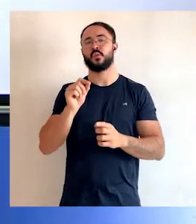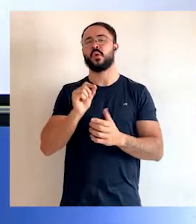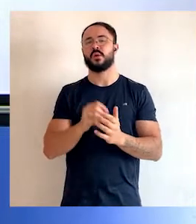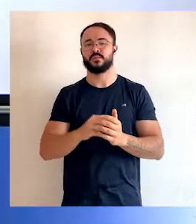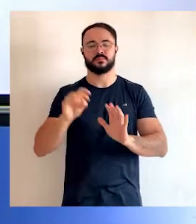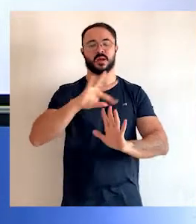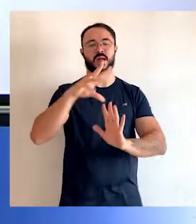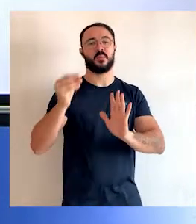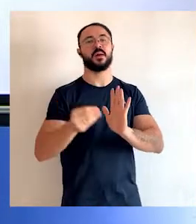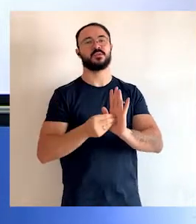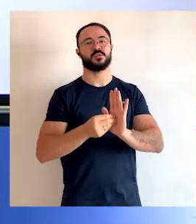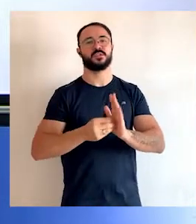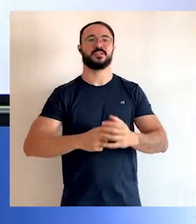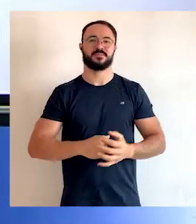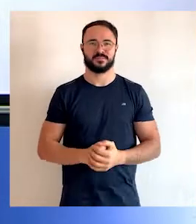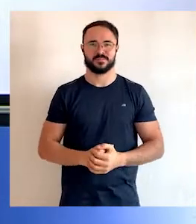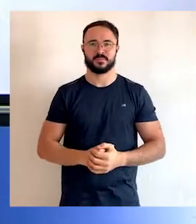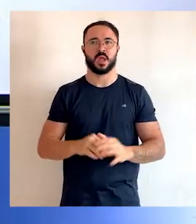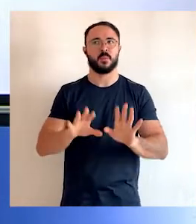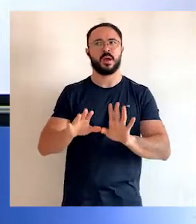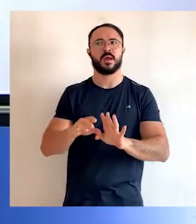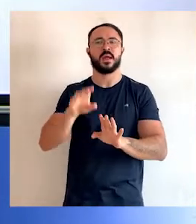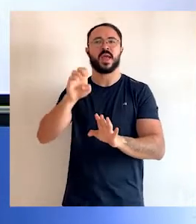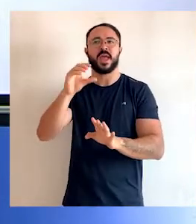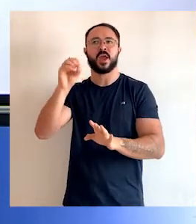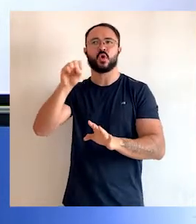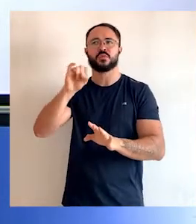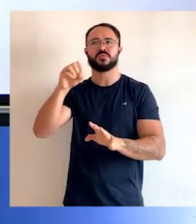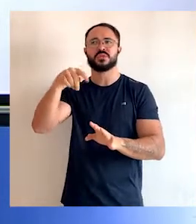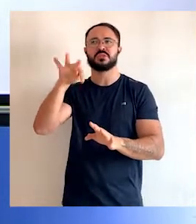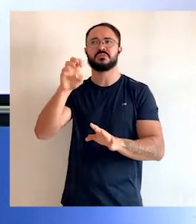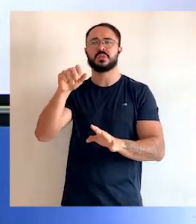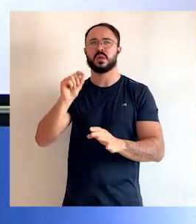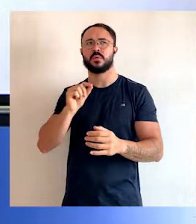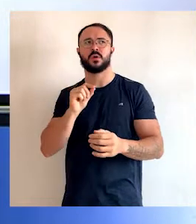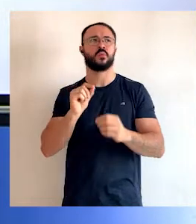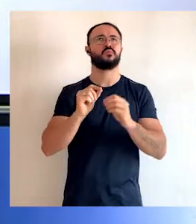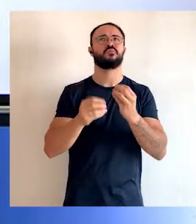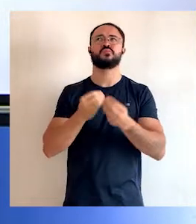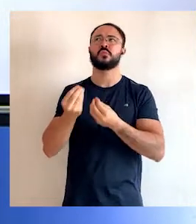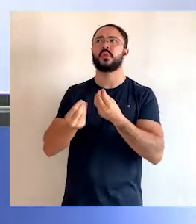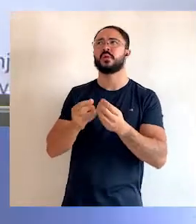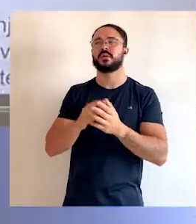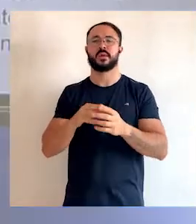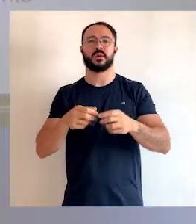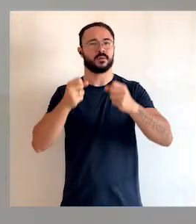Mas afinal, o que é ecossistema? Um termo tão relacionado com a biodiversidade.